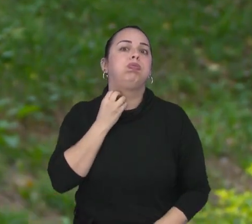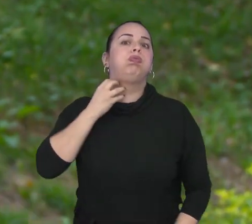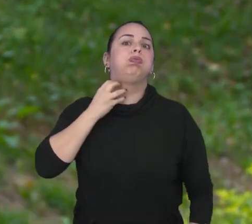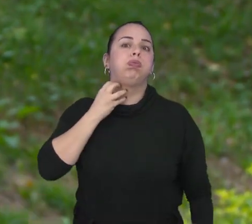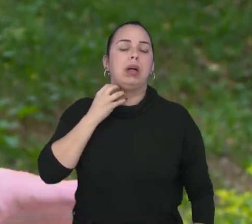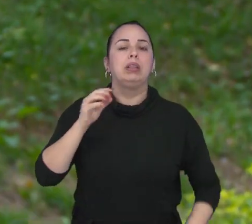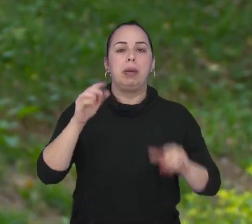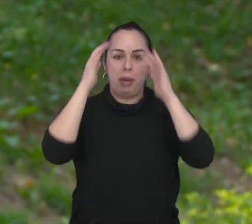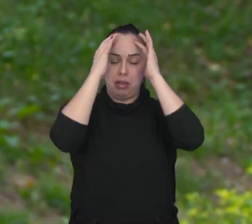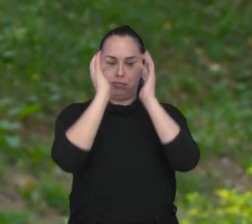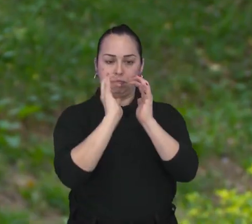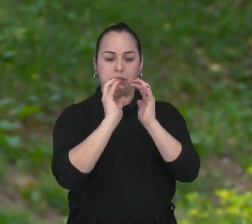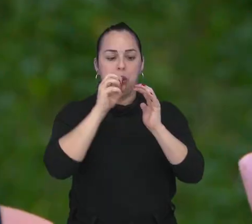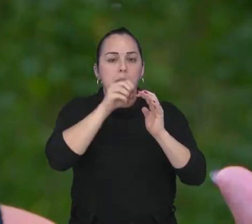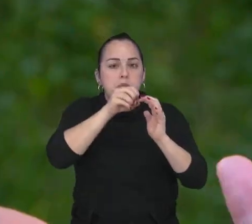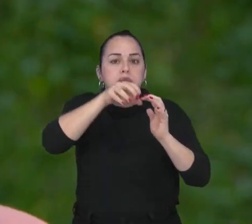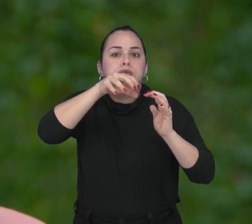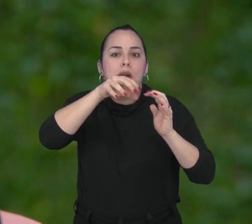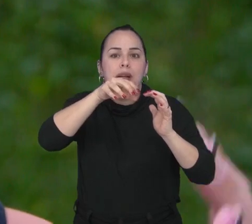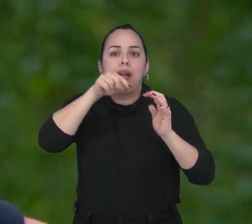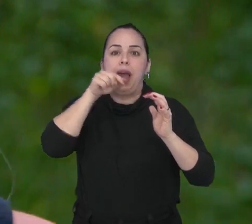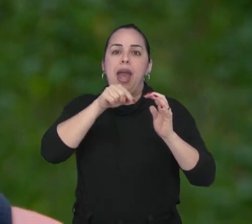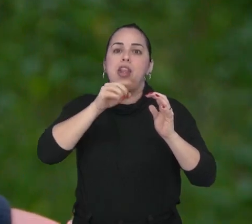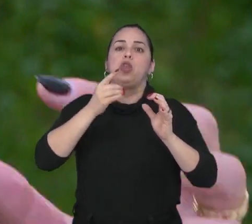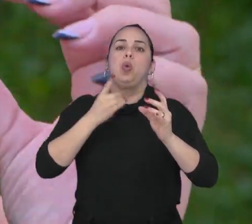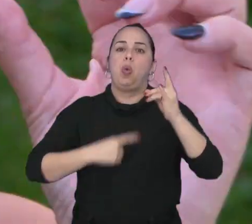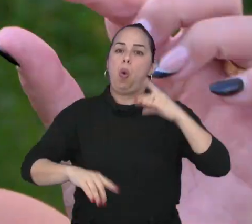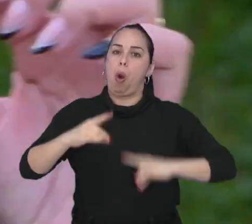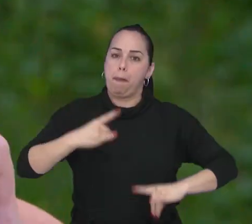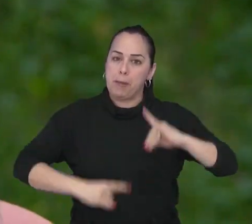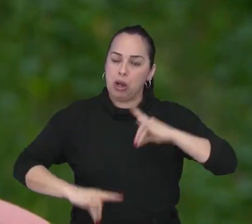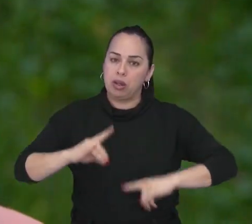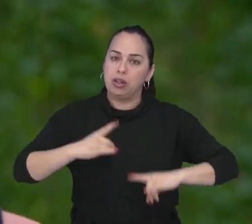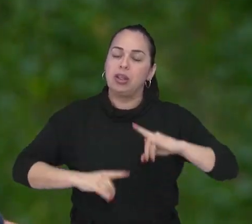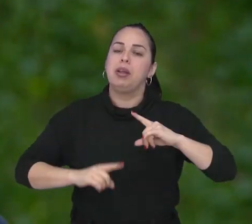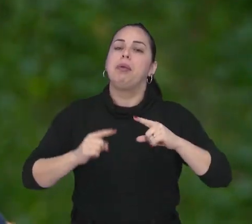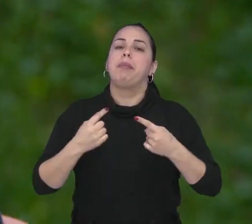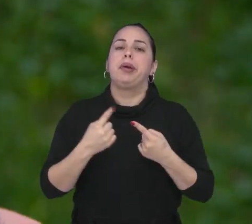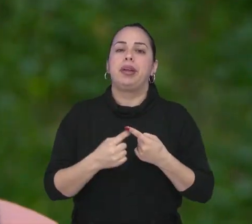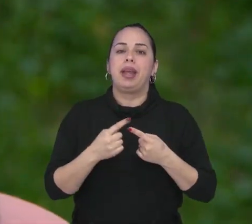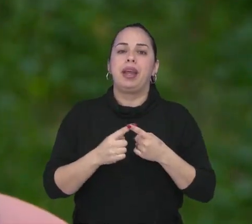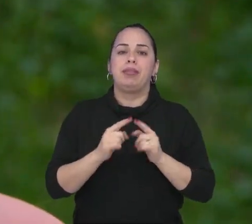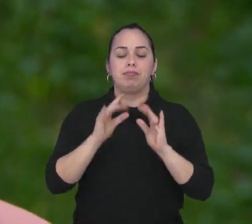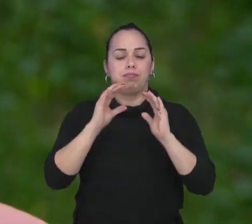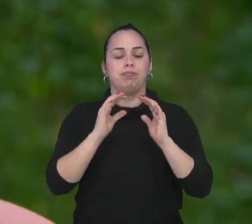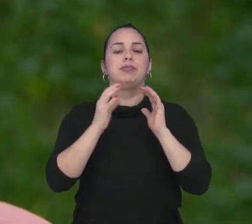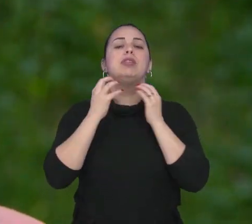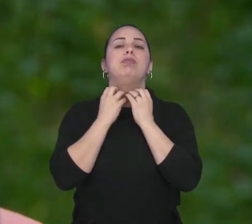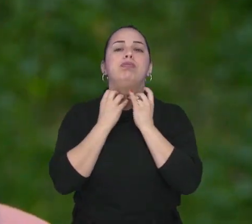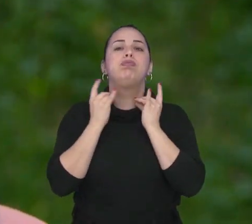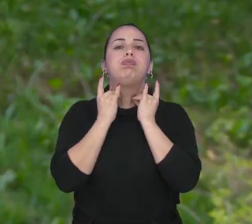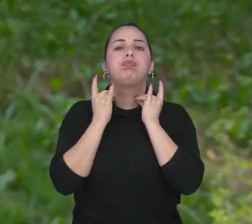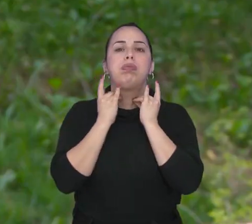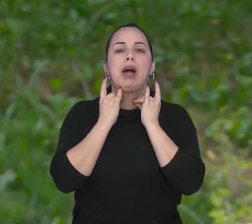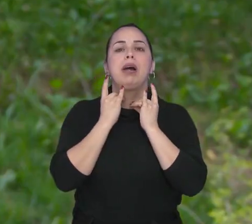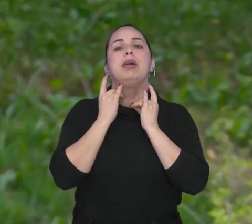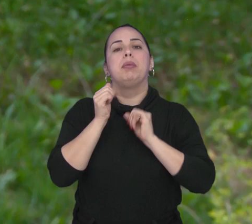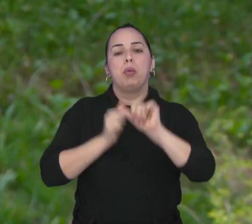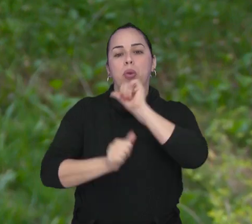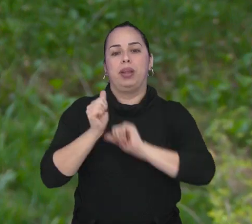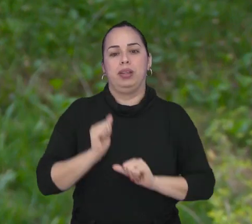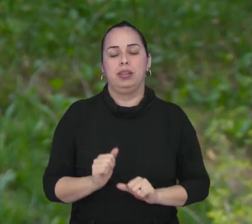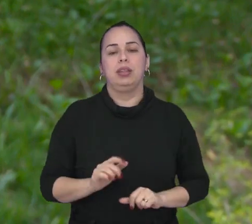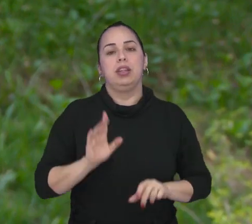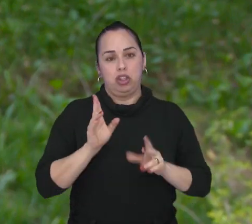hipófise uma parte do cérebro o cisto era hormonal e foi causado por alterações na tireoide eu me sentia